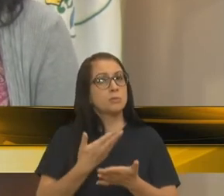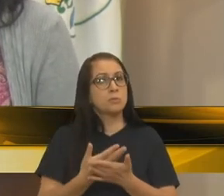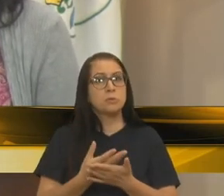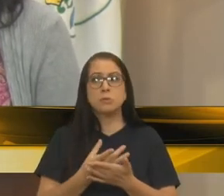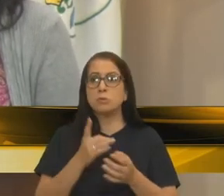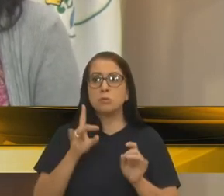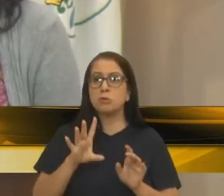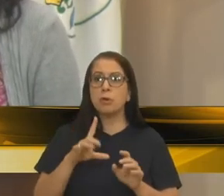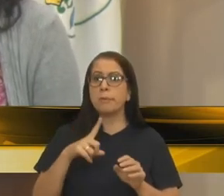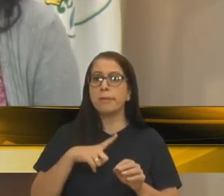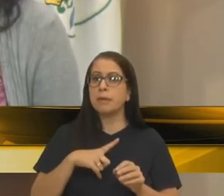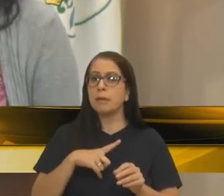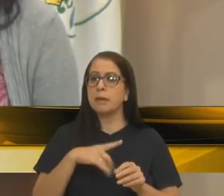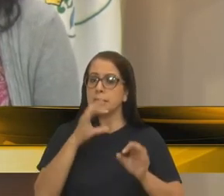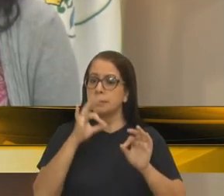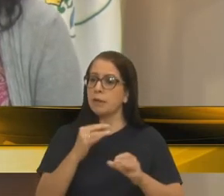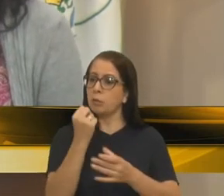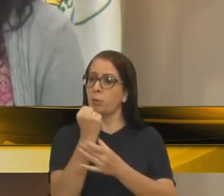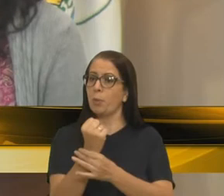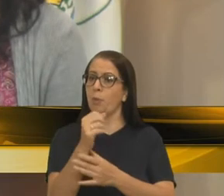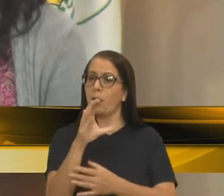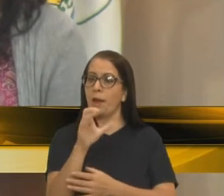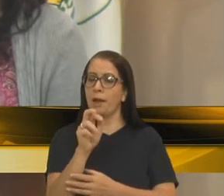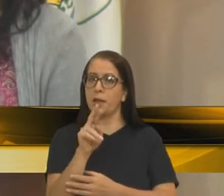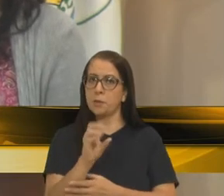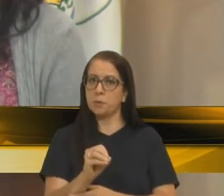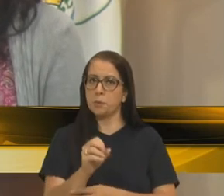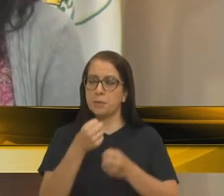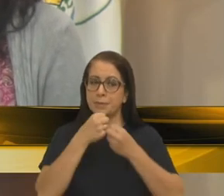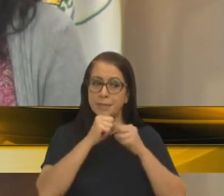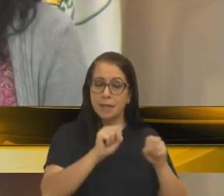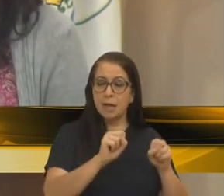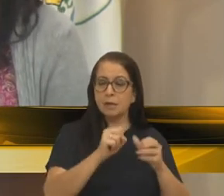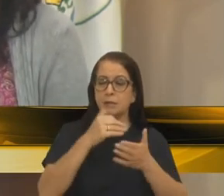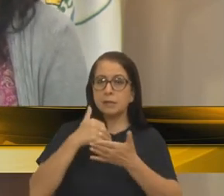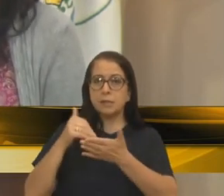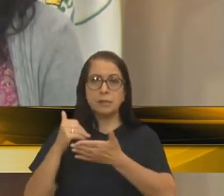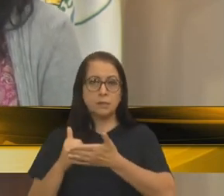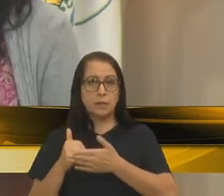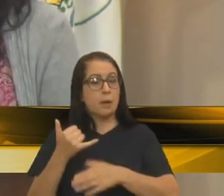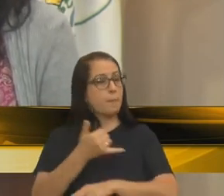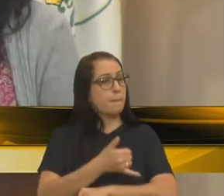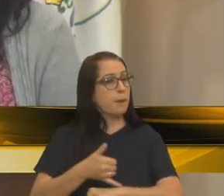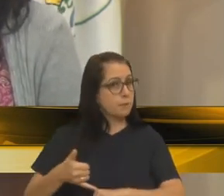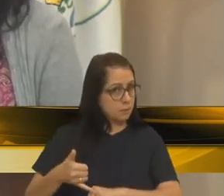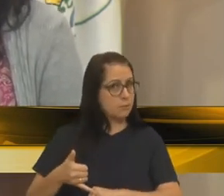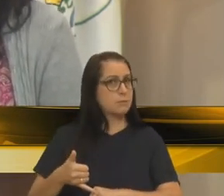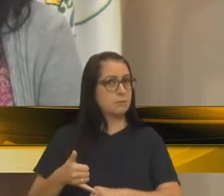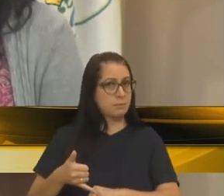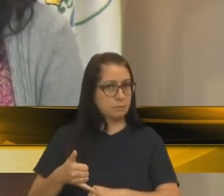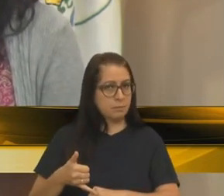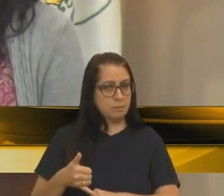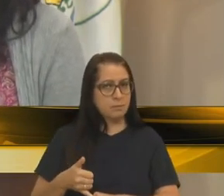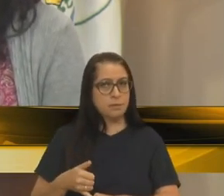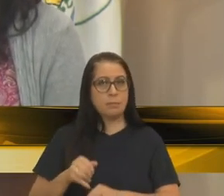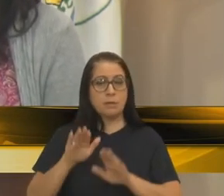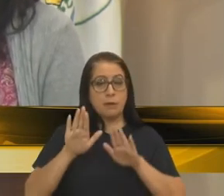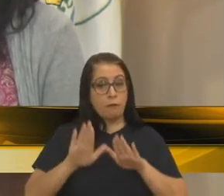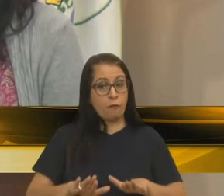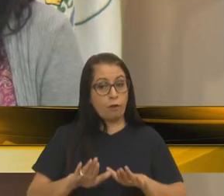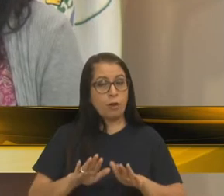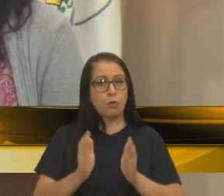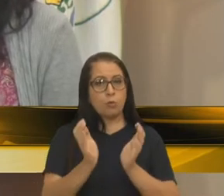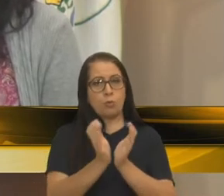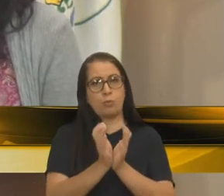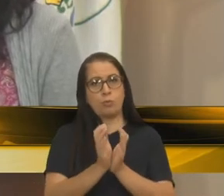para garantir um cargo, secretarias e os secretárias passam, mas fica a rede de